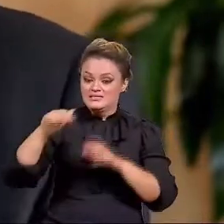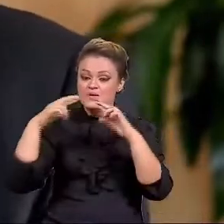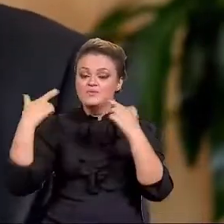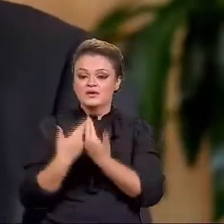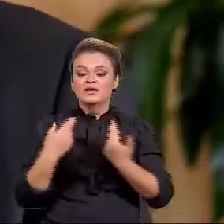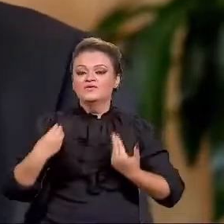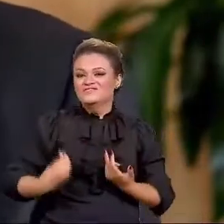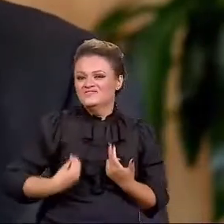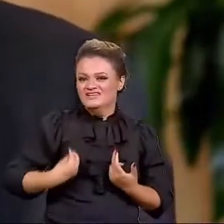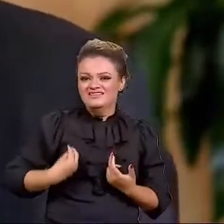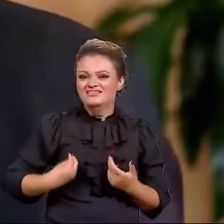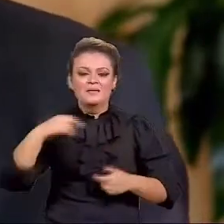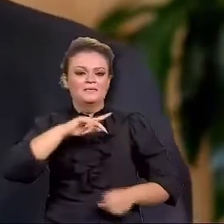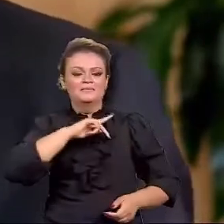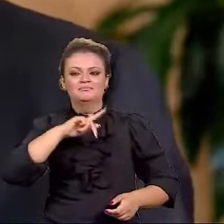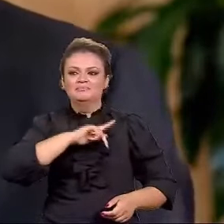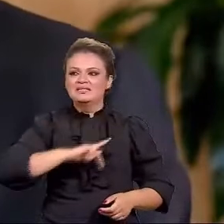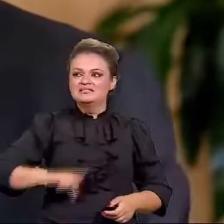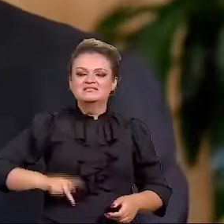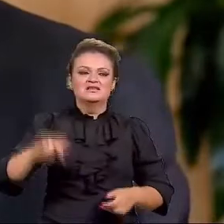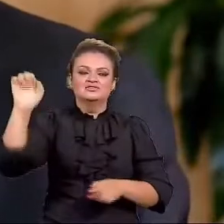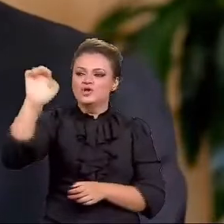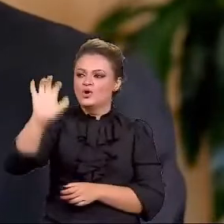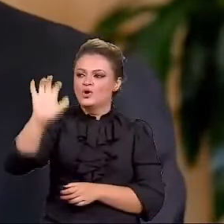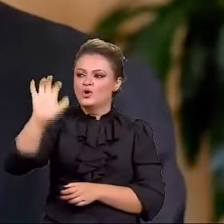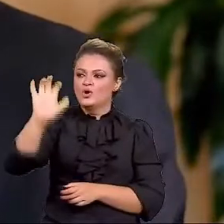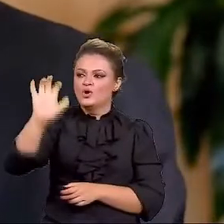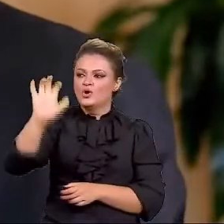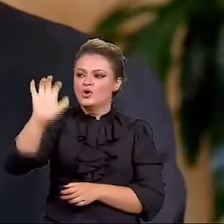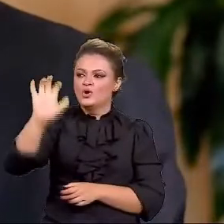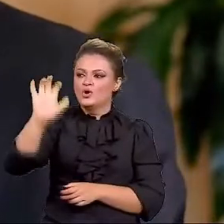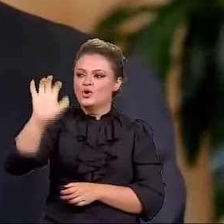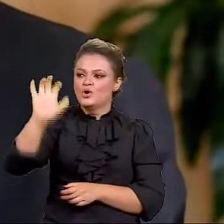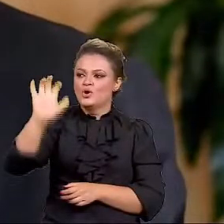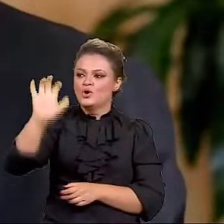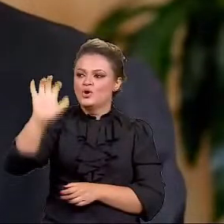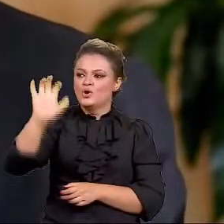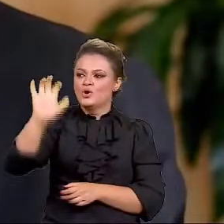Europa e participam todos os presidentes da América Latina